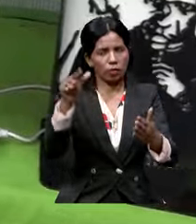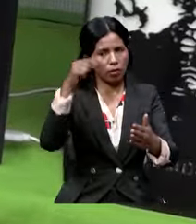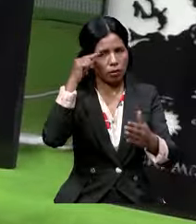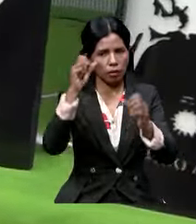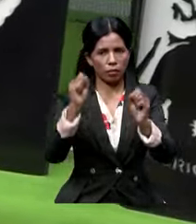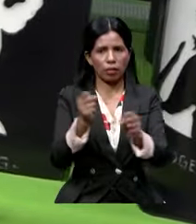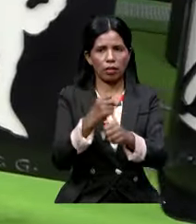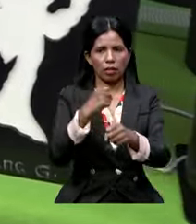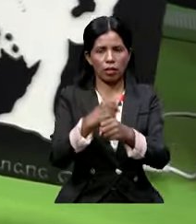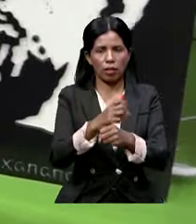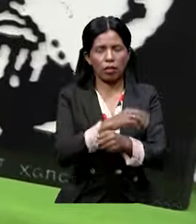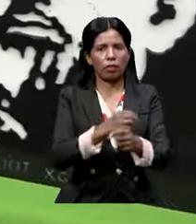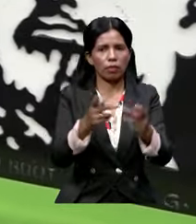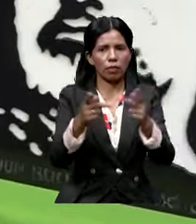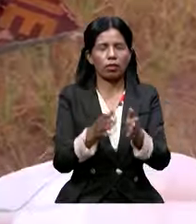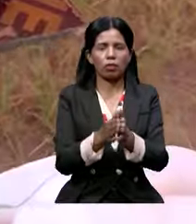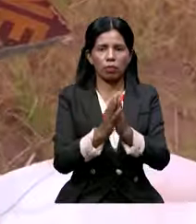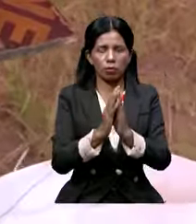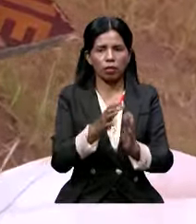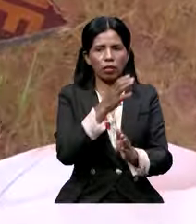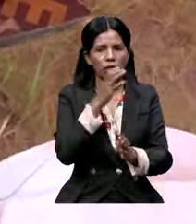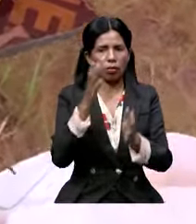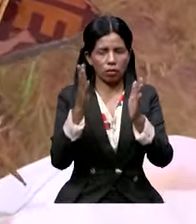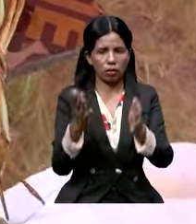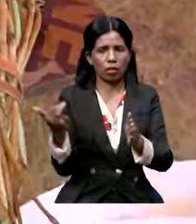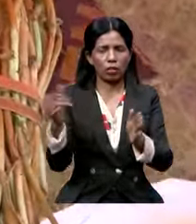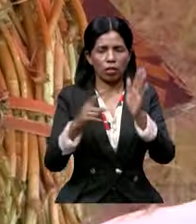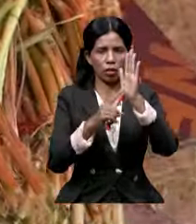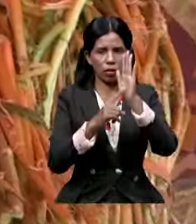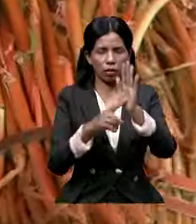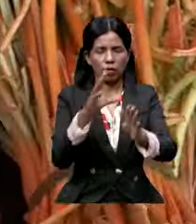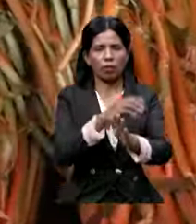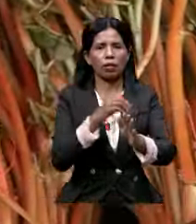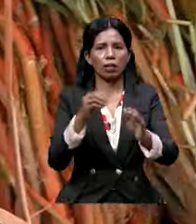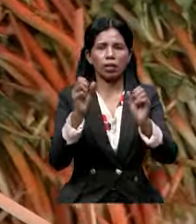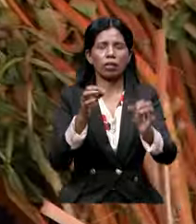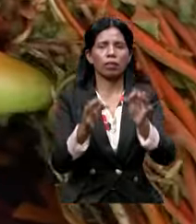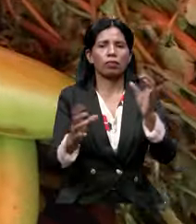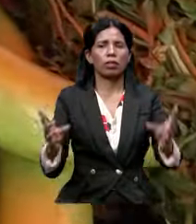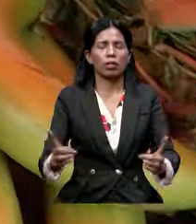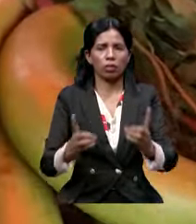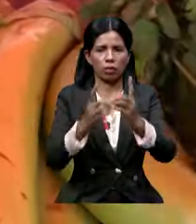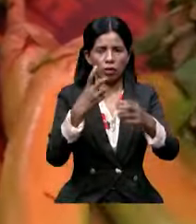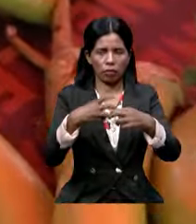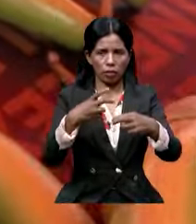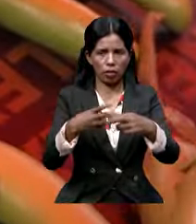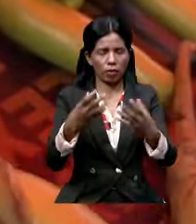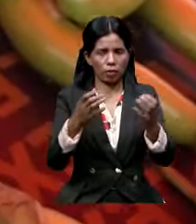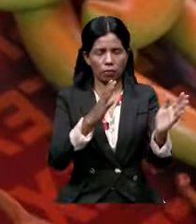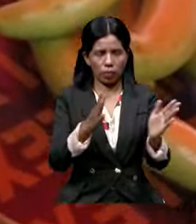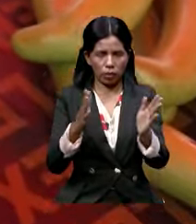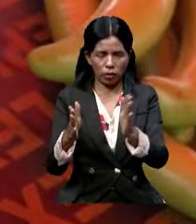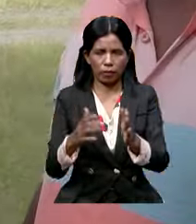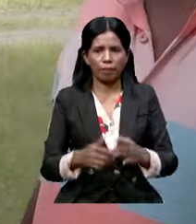bele realiza evento né no uso agricultor sira atu sai nain ba produção local mas que hasoru dificuldade oi oi e a processo